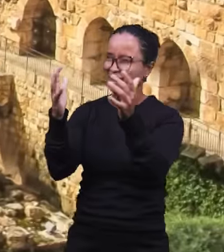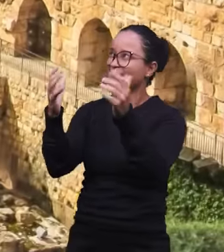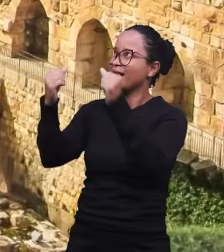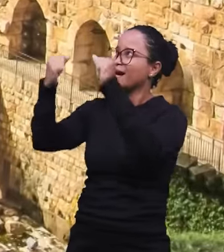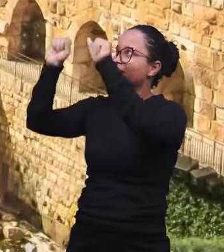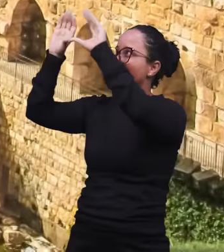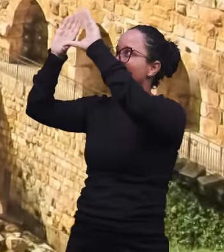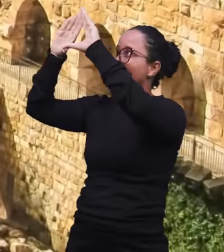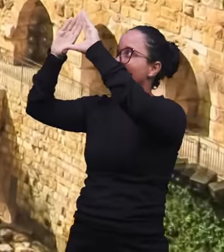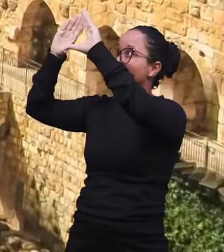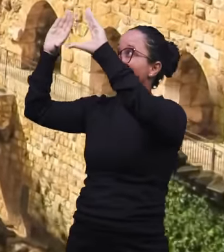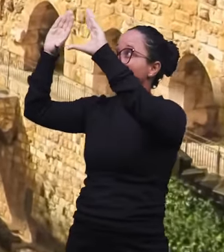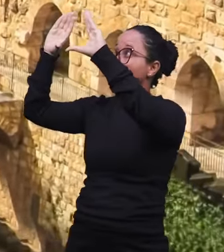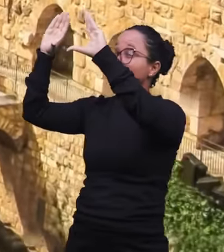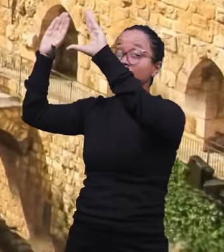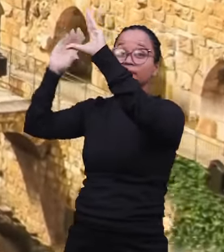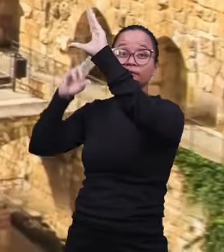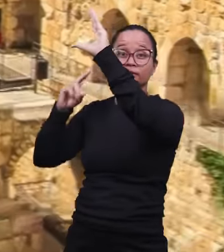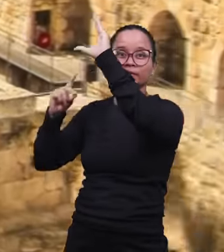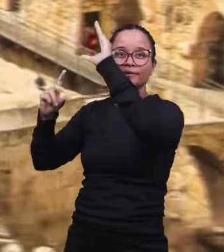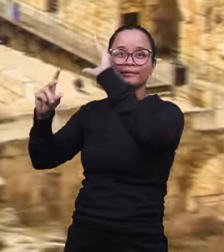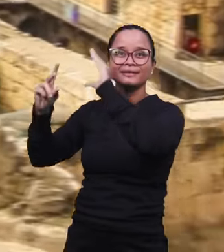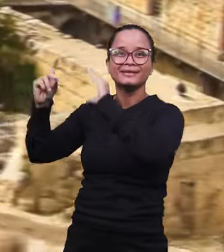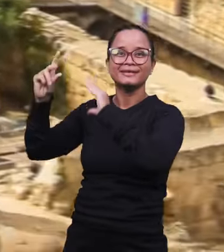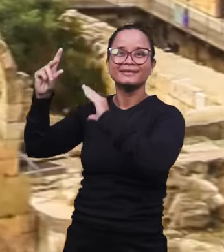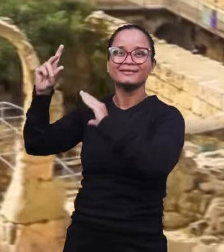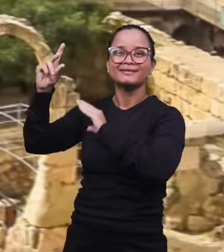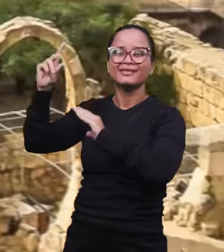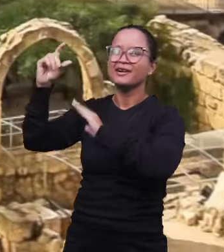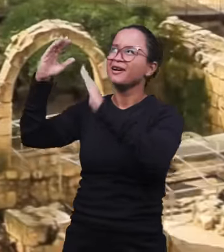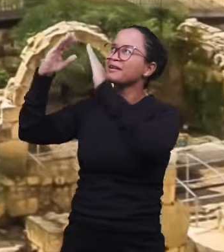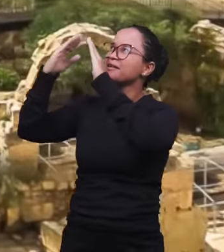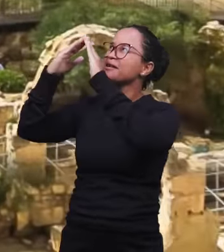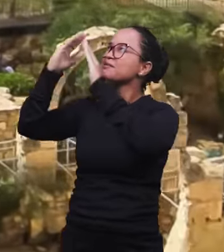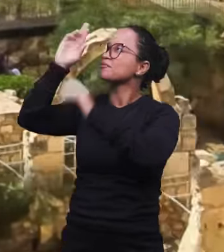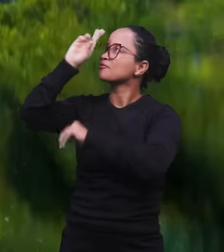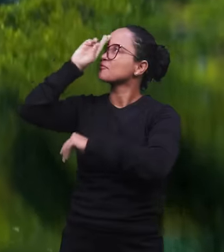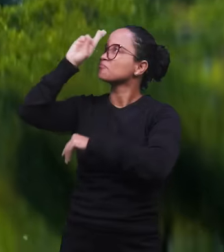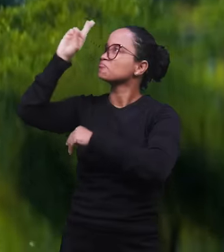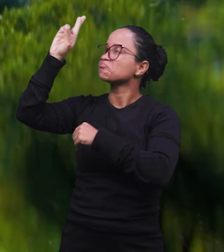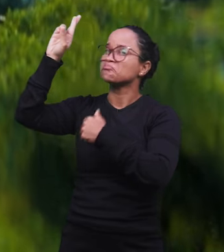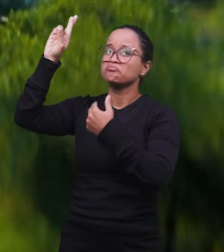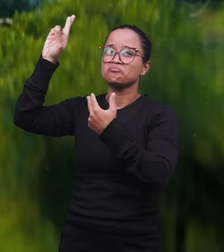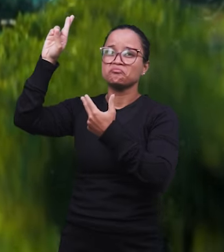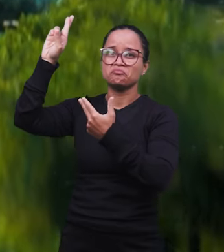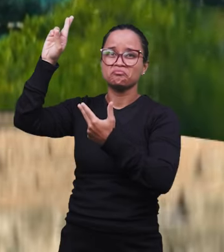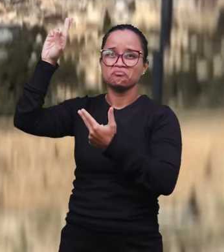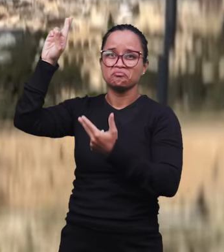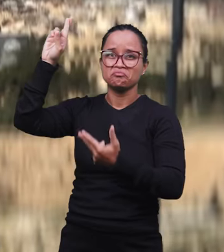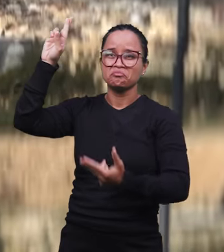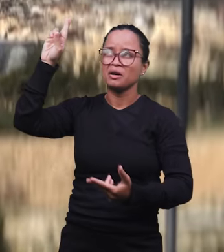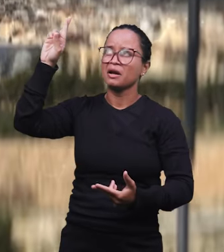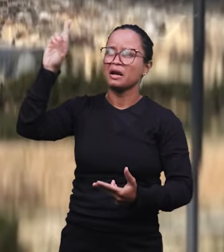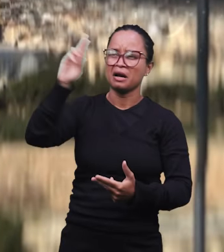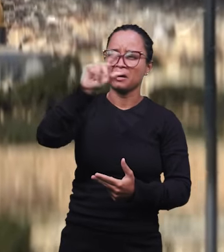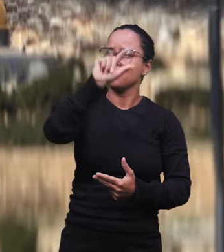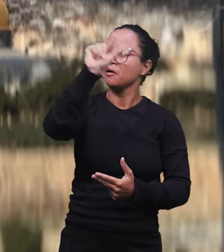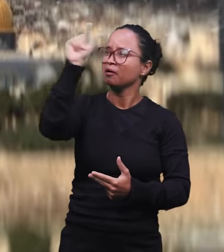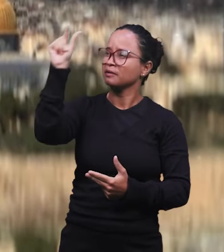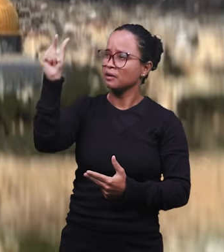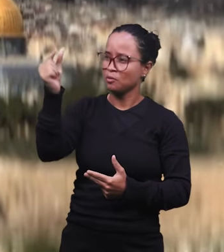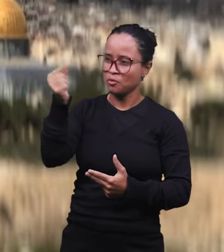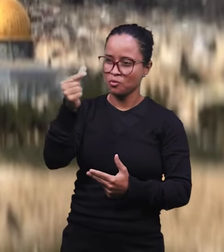divinal cidade, morada do Senhor. Da lua